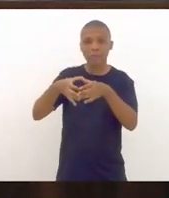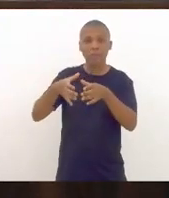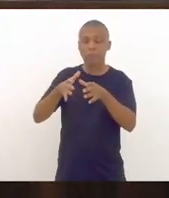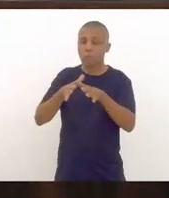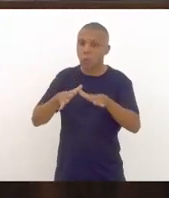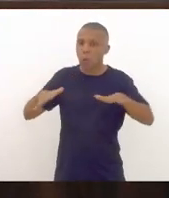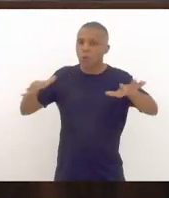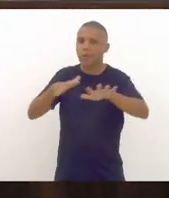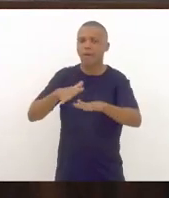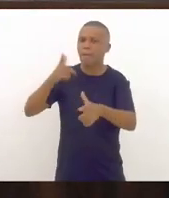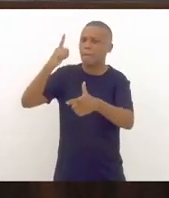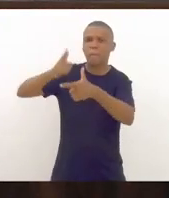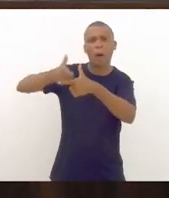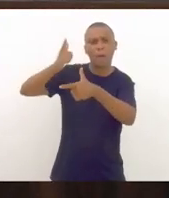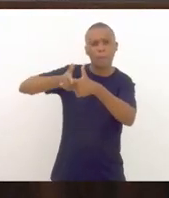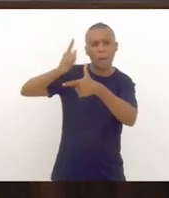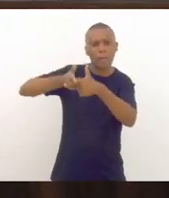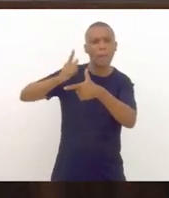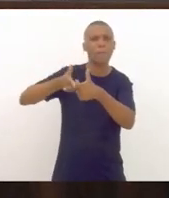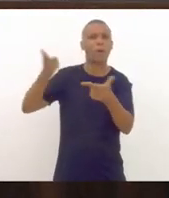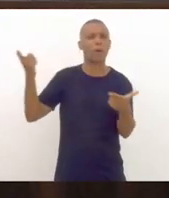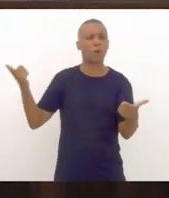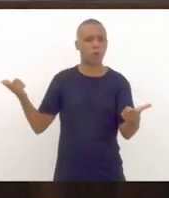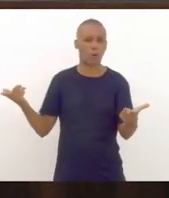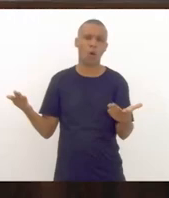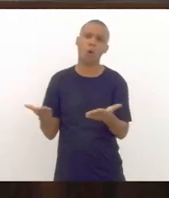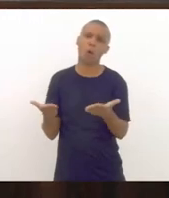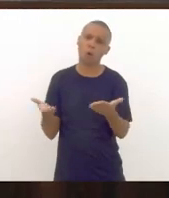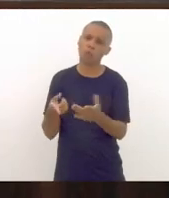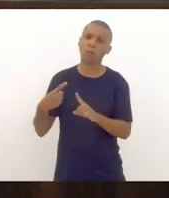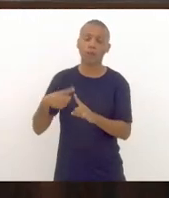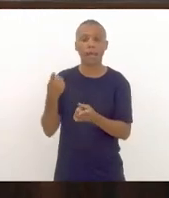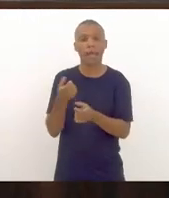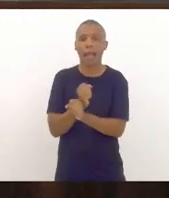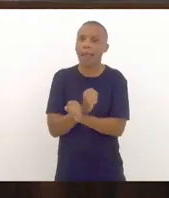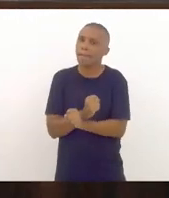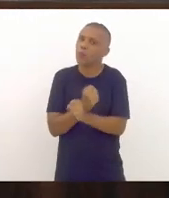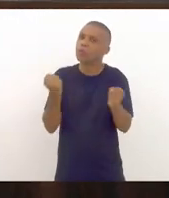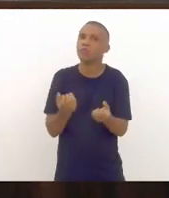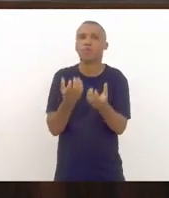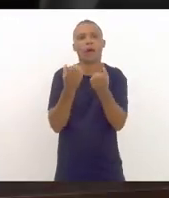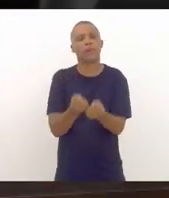hoje, né? Ouvir um esporro, porque